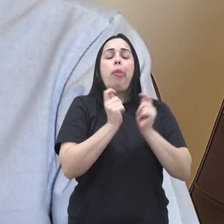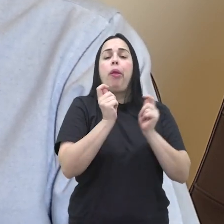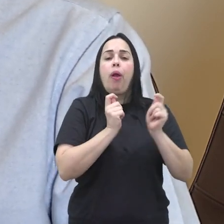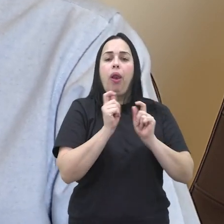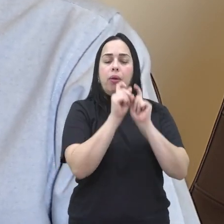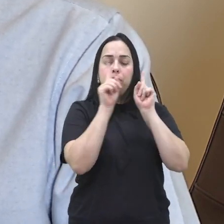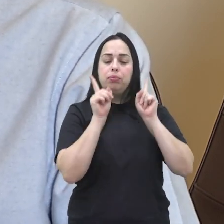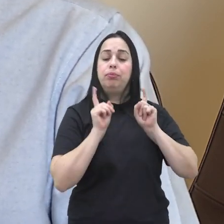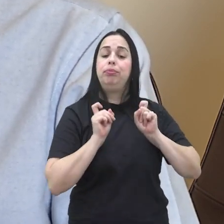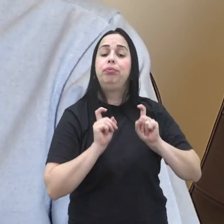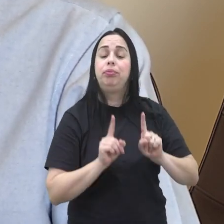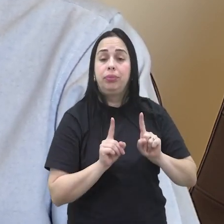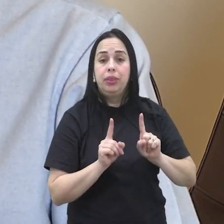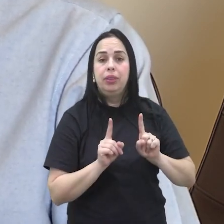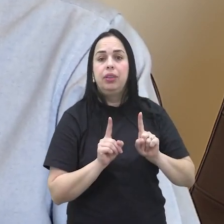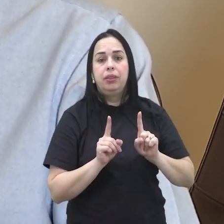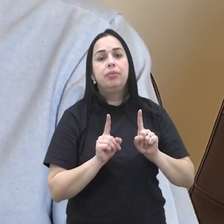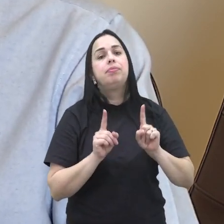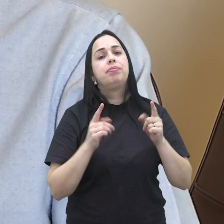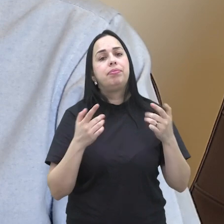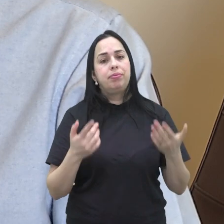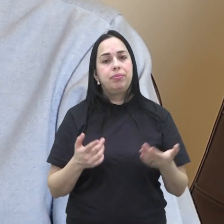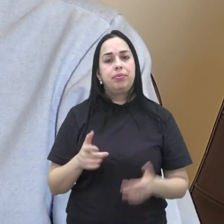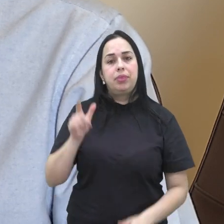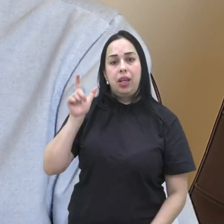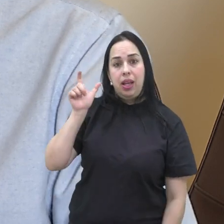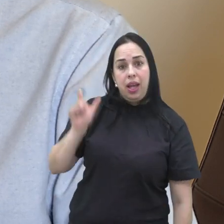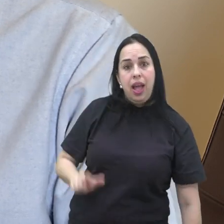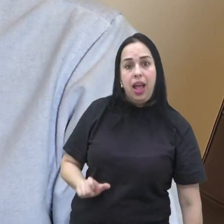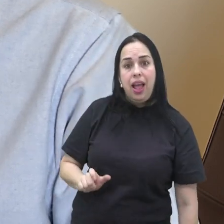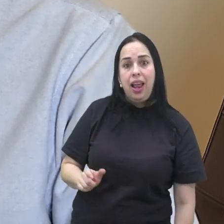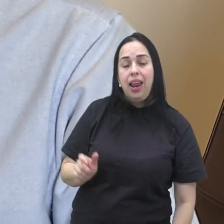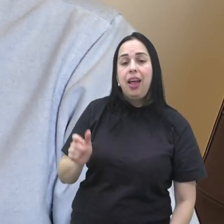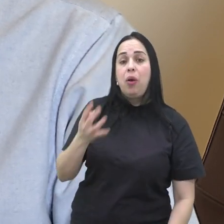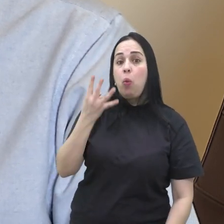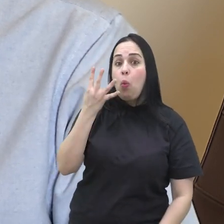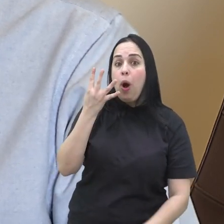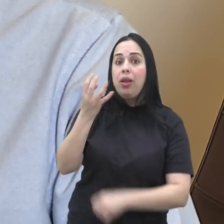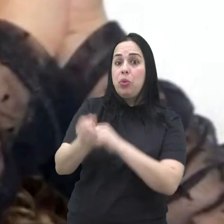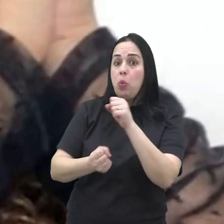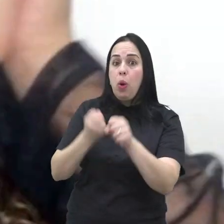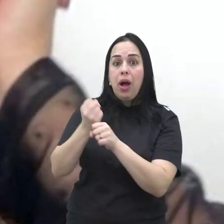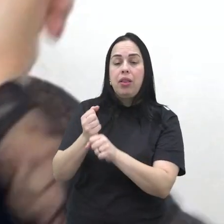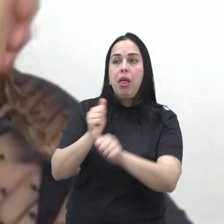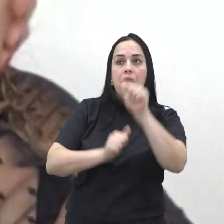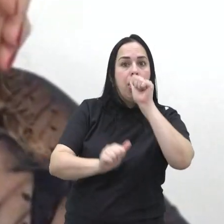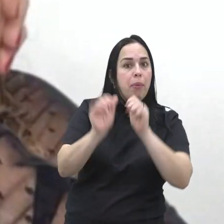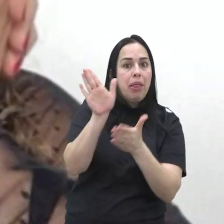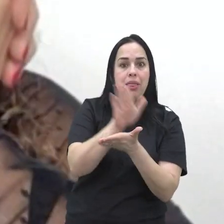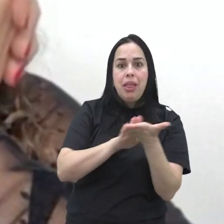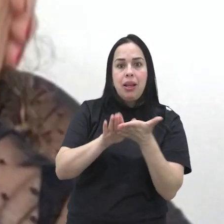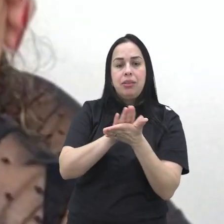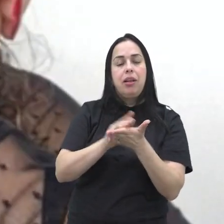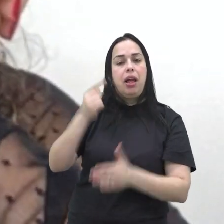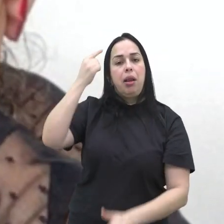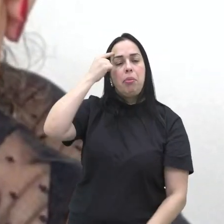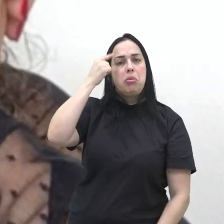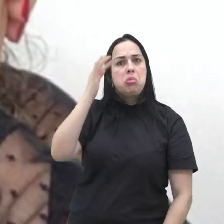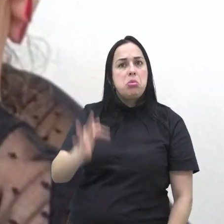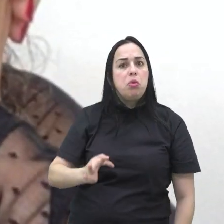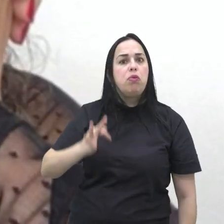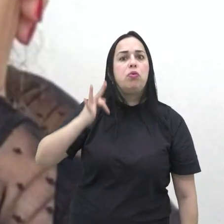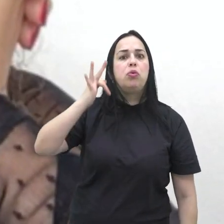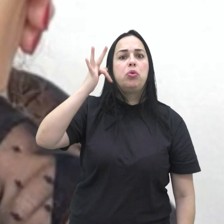dia. Mas como você lida com esse estresse que aparece para você, isso faz diferença. Há 4 anos sem consumir